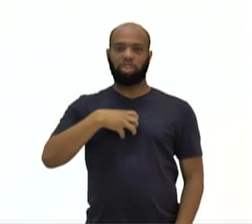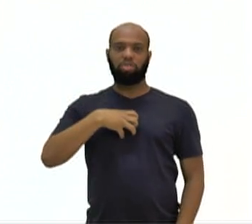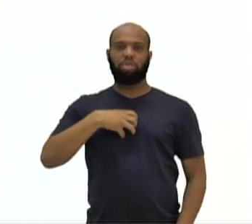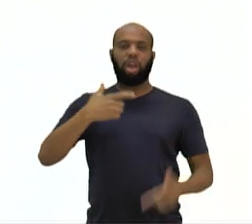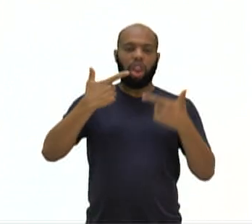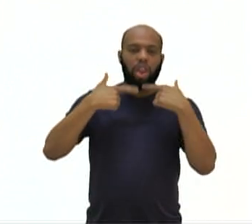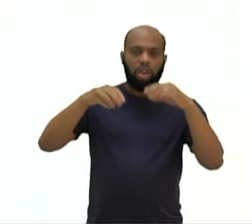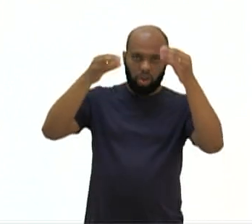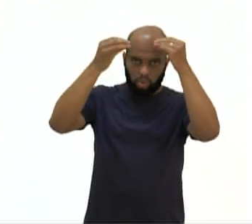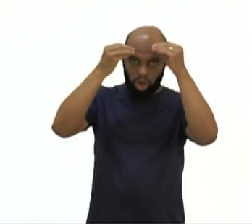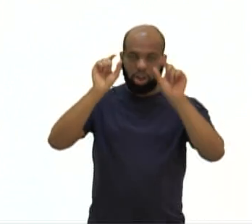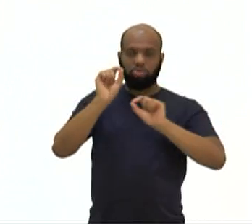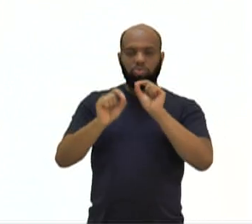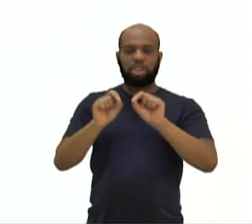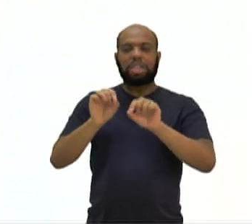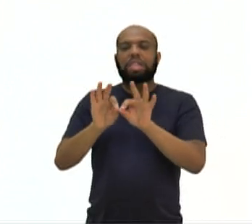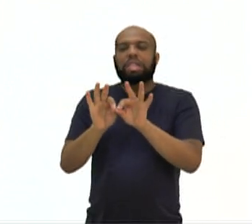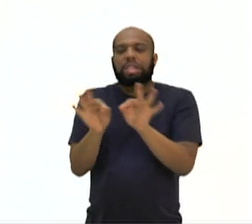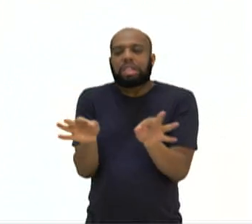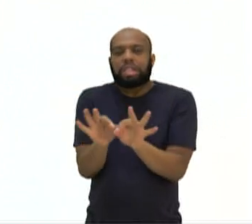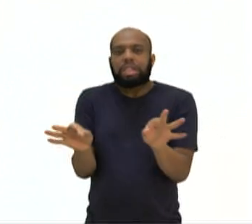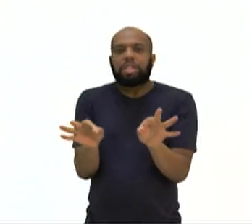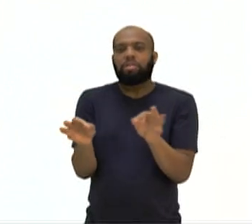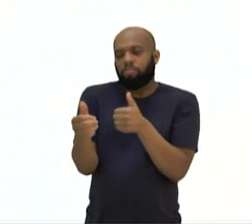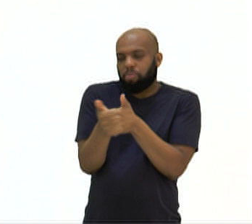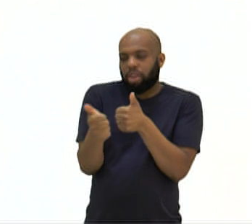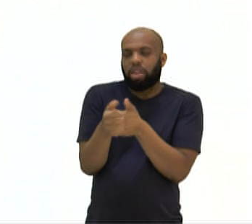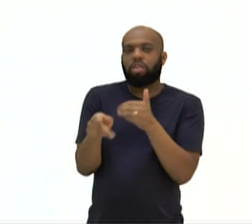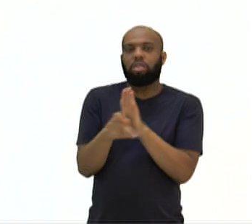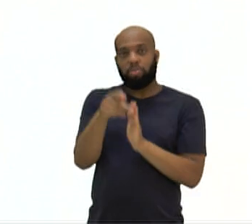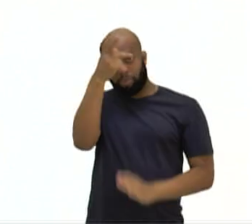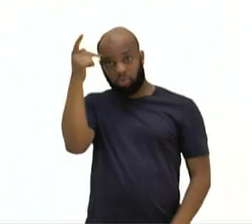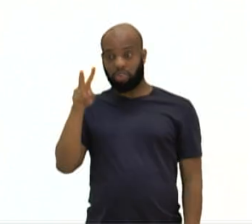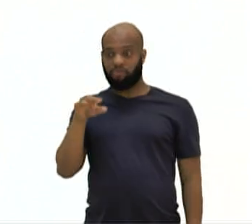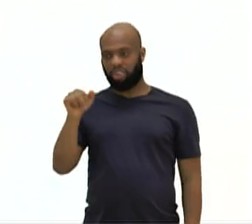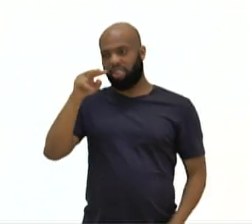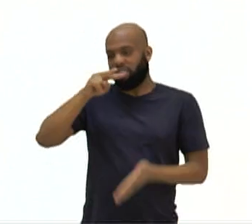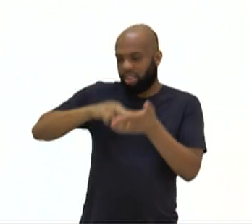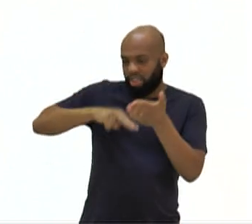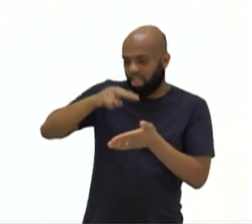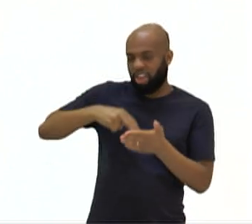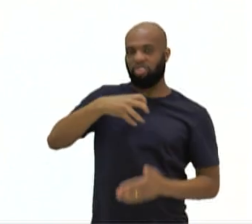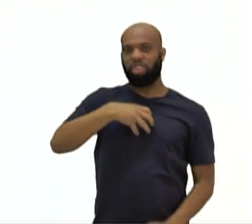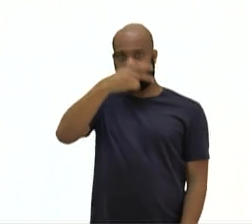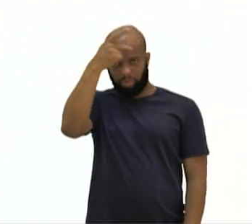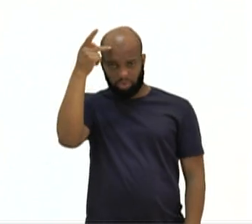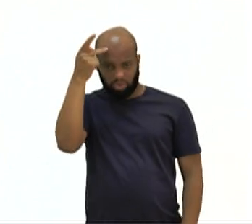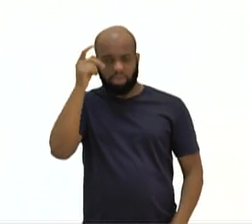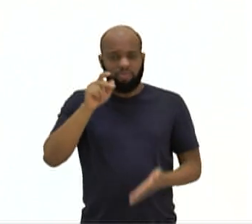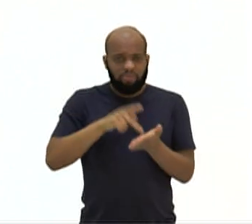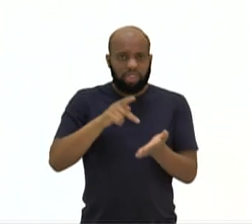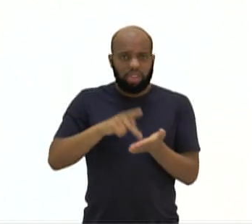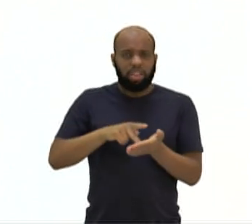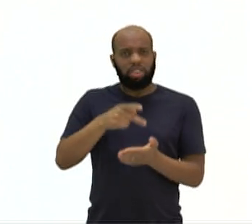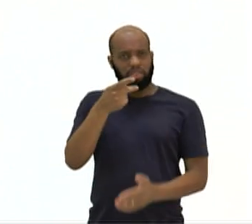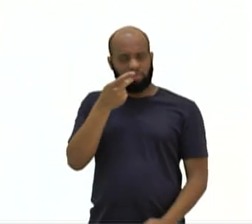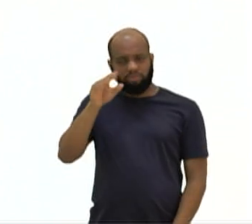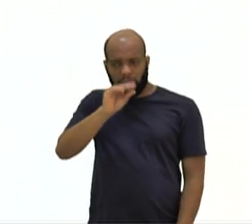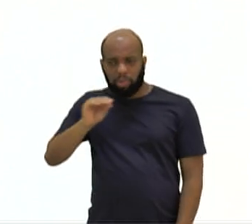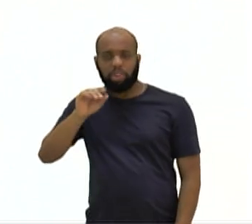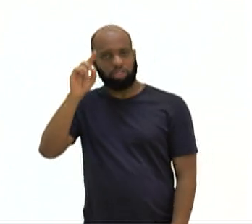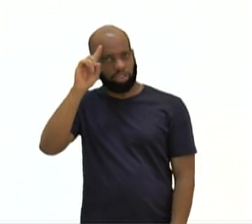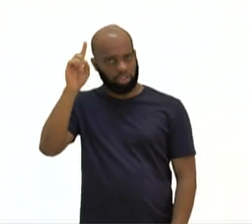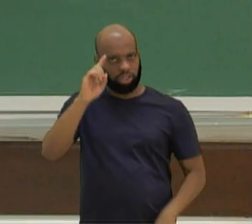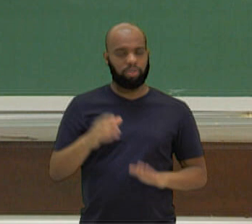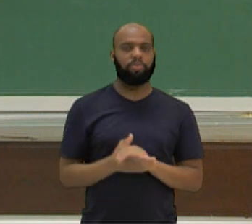nós já falamos, né? Uma linguagem mais simples, próxima do leitor, né? Do jeito que as pessoas realmente costumam falar no dia a